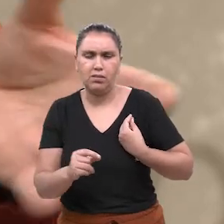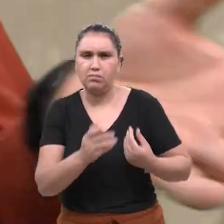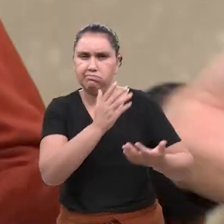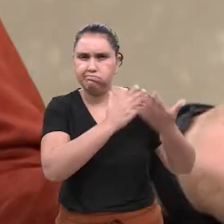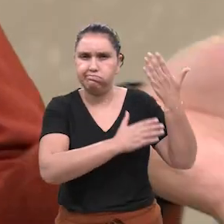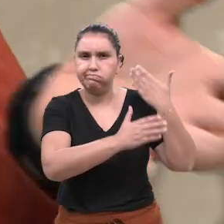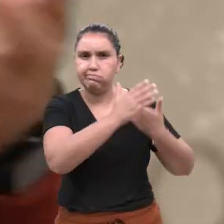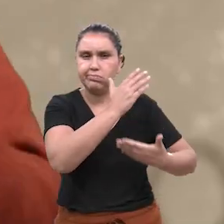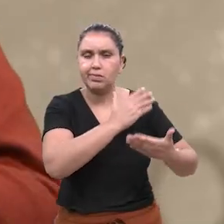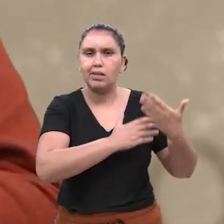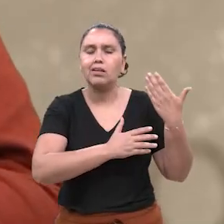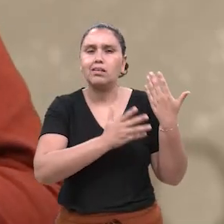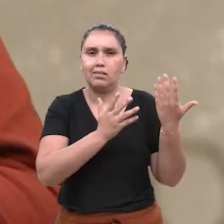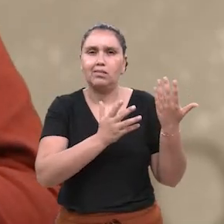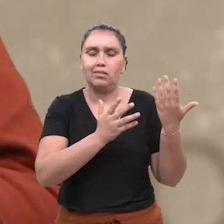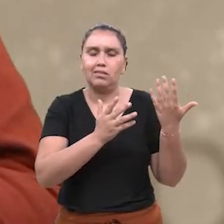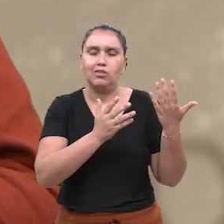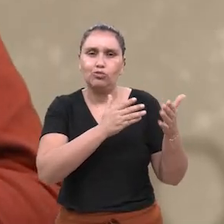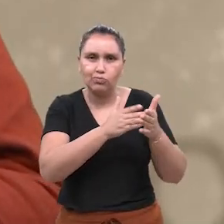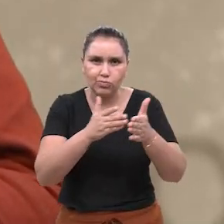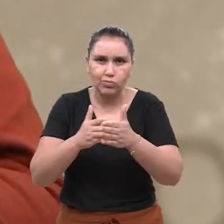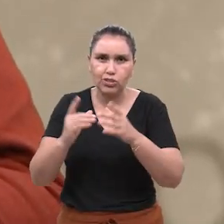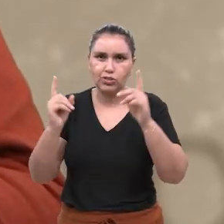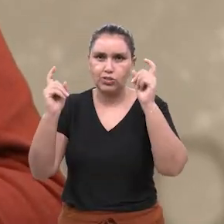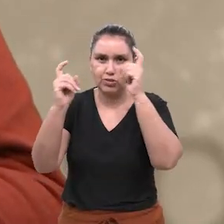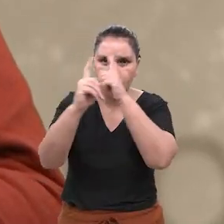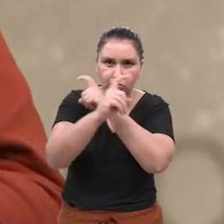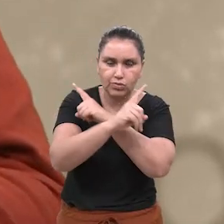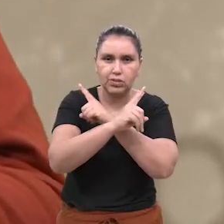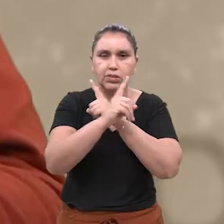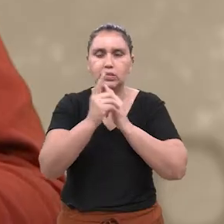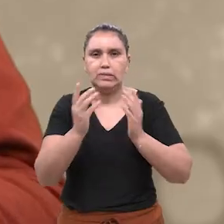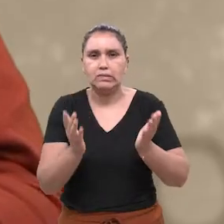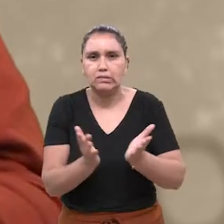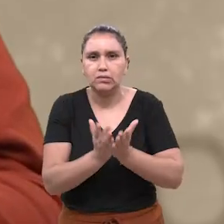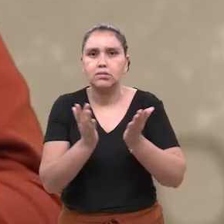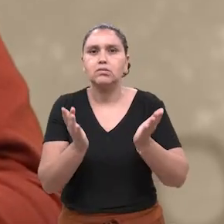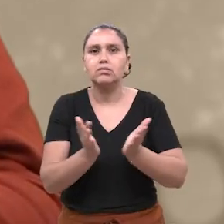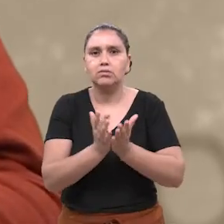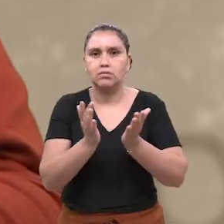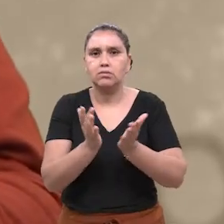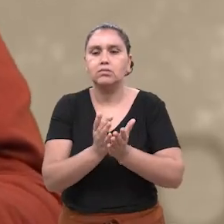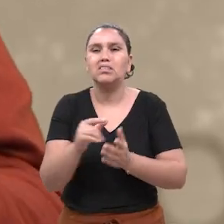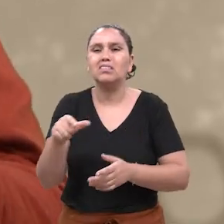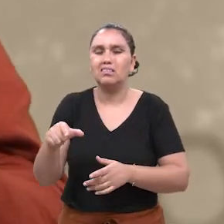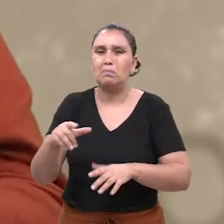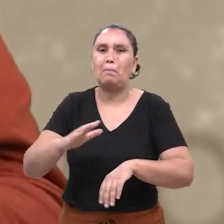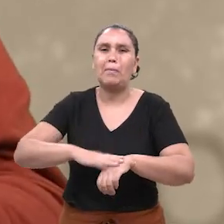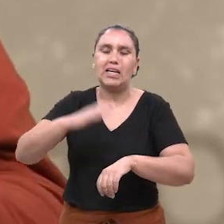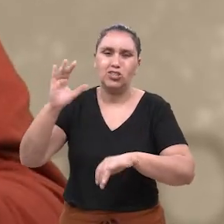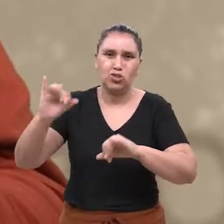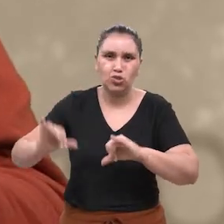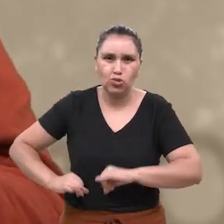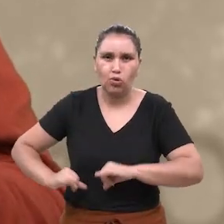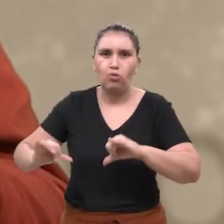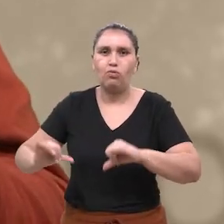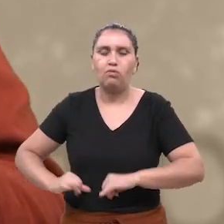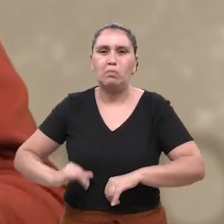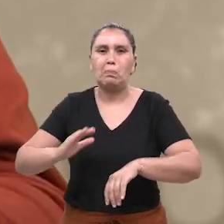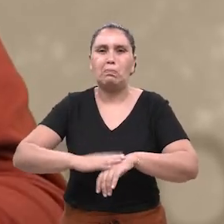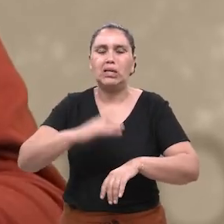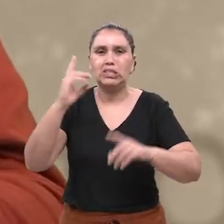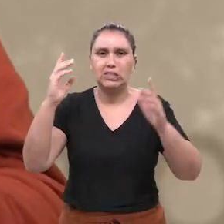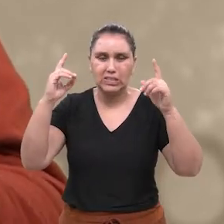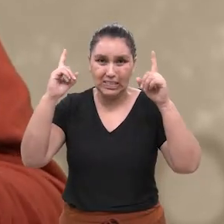nunca esqueci minhas raízes e eu sabia que as pessoas que mais precisam eram as que mais estavam sofrendo, eram as